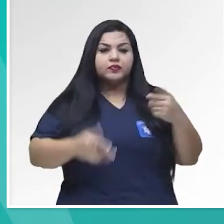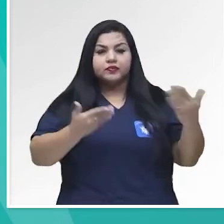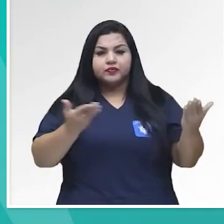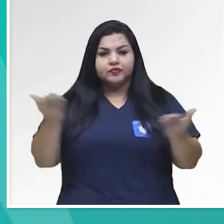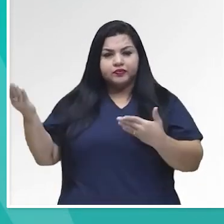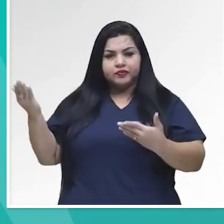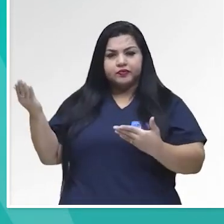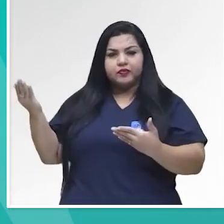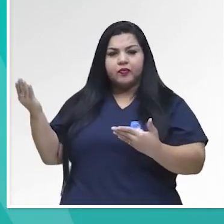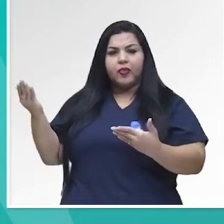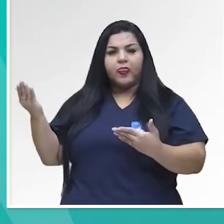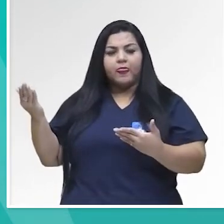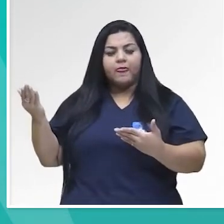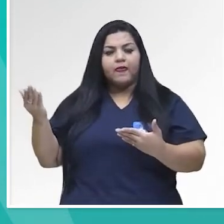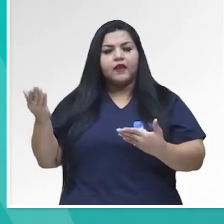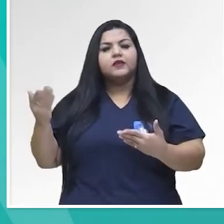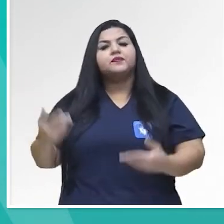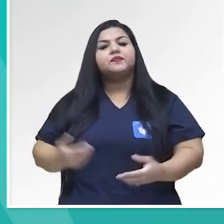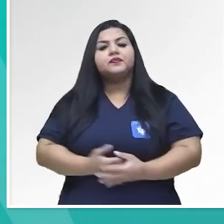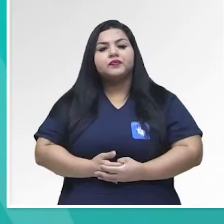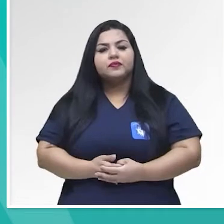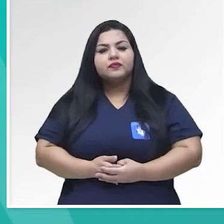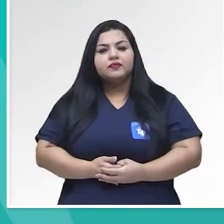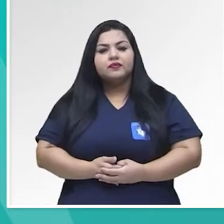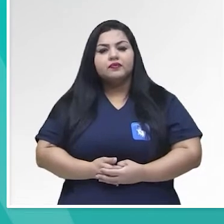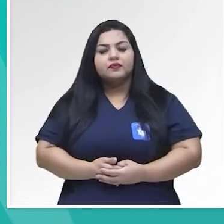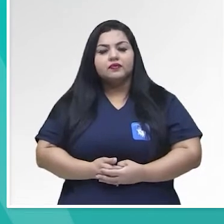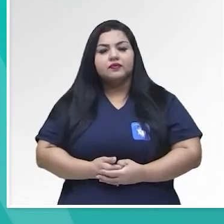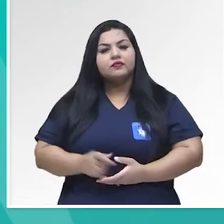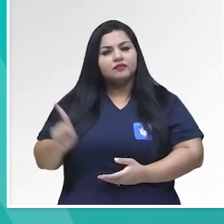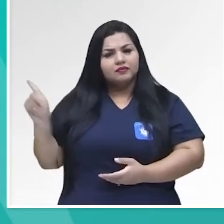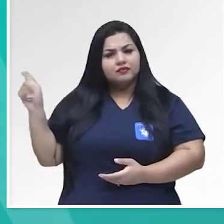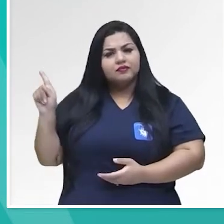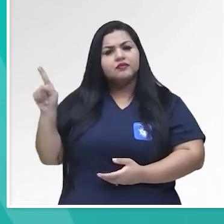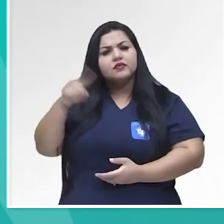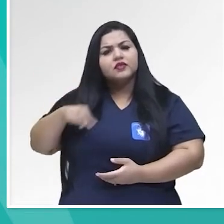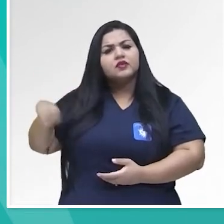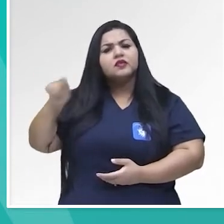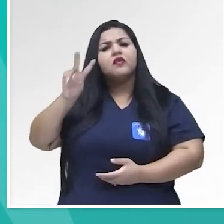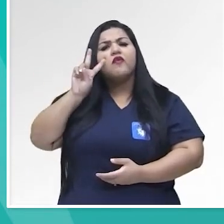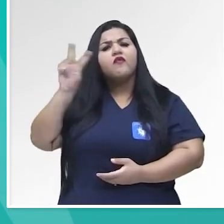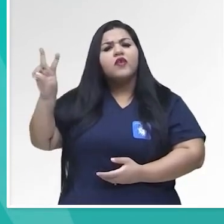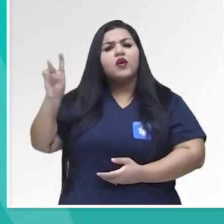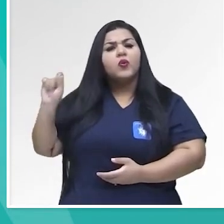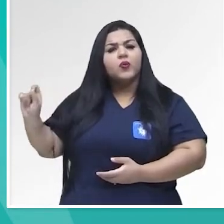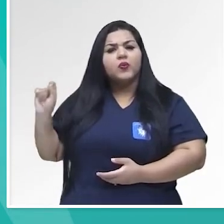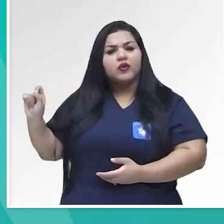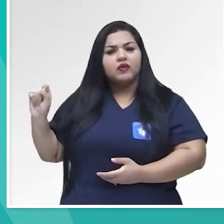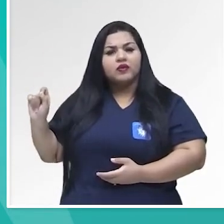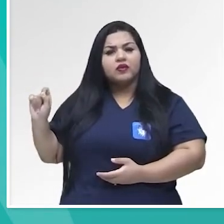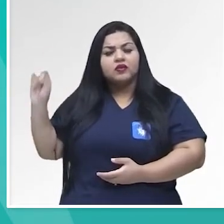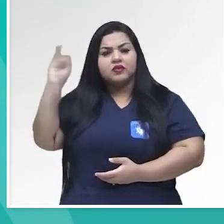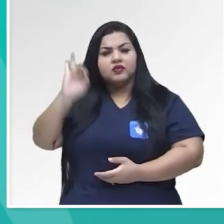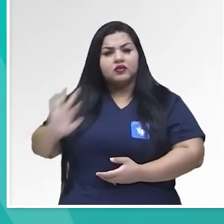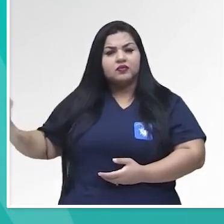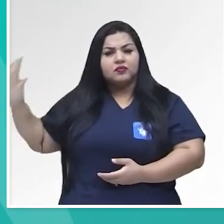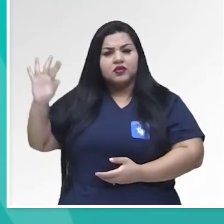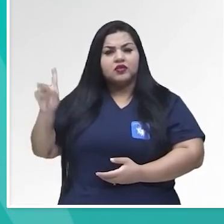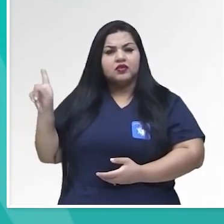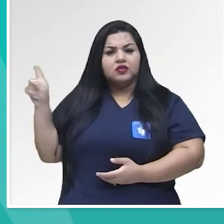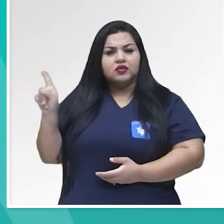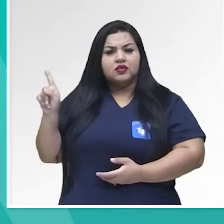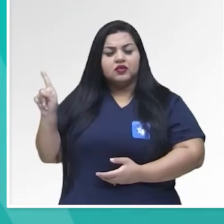rapidinho na prática, onde que isso se aplica. Aqui, o que você vê nesta imagem? O